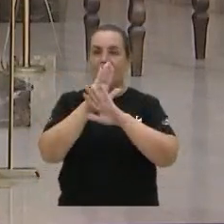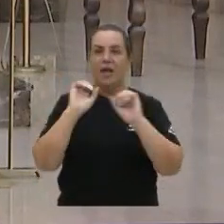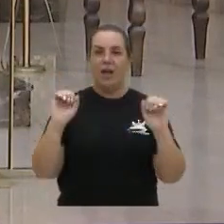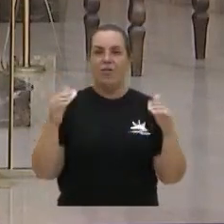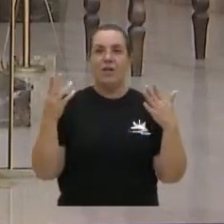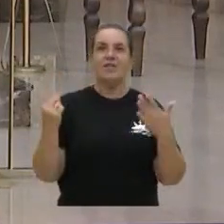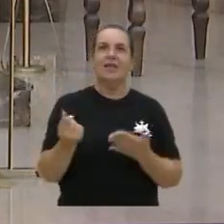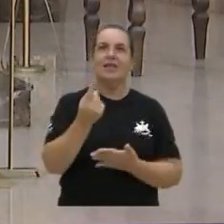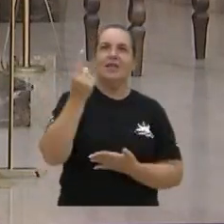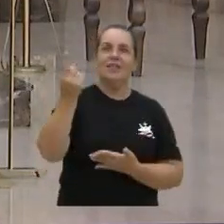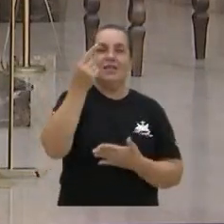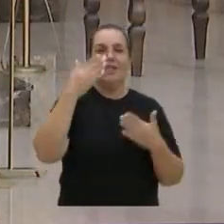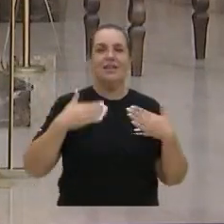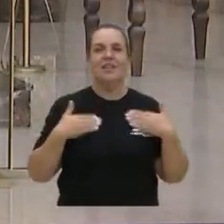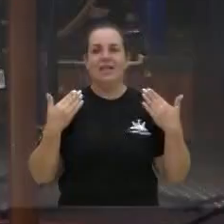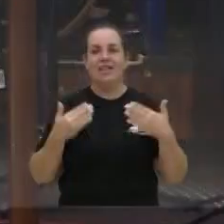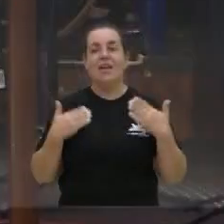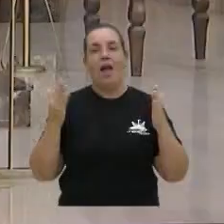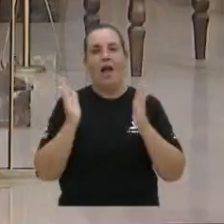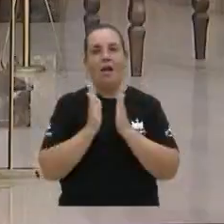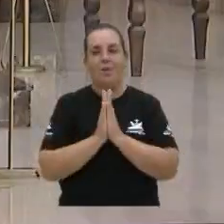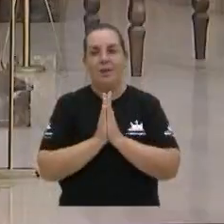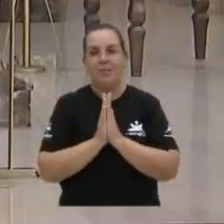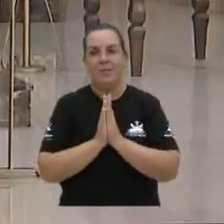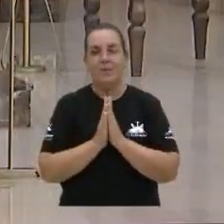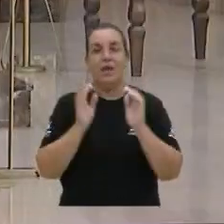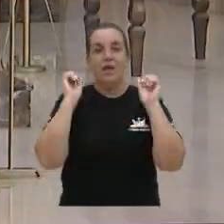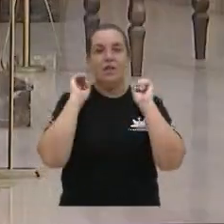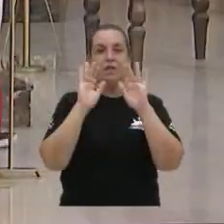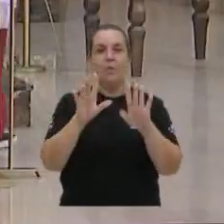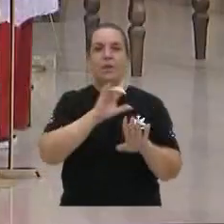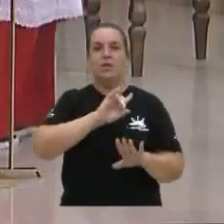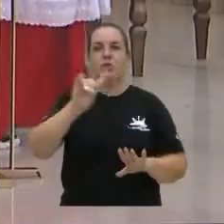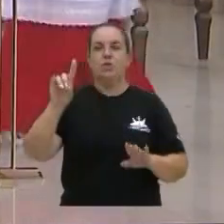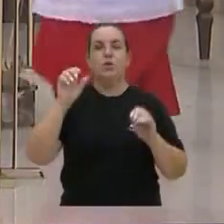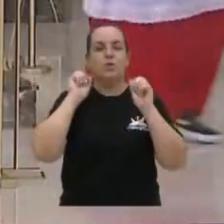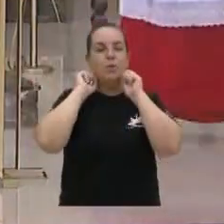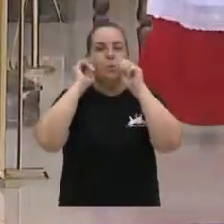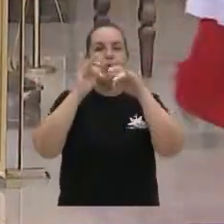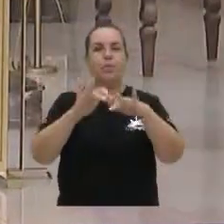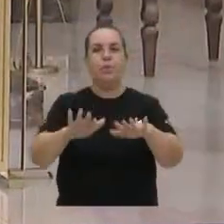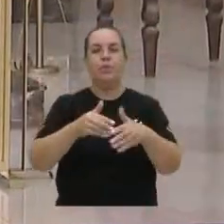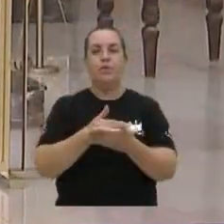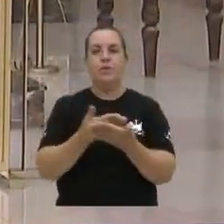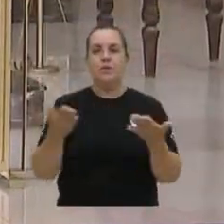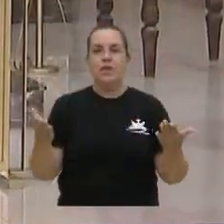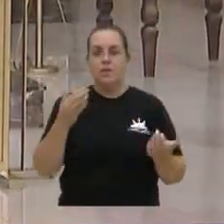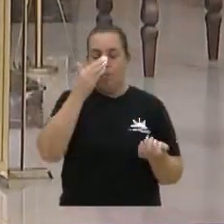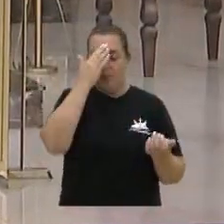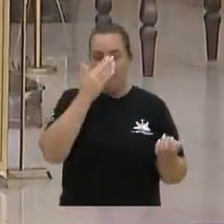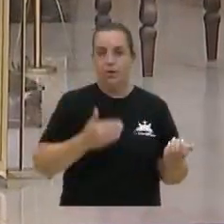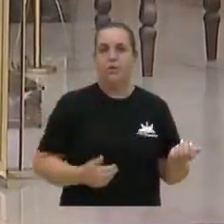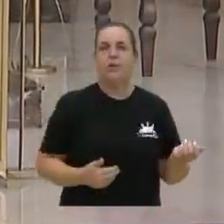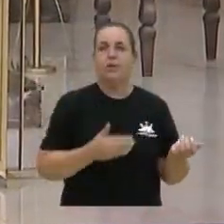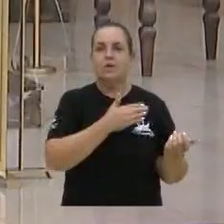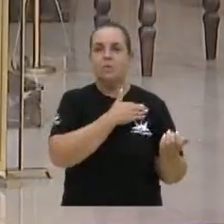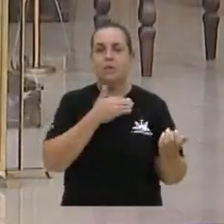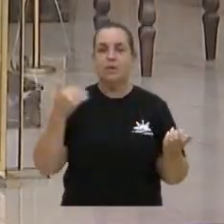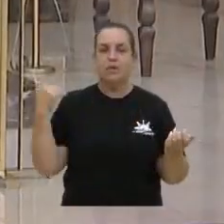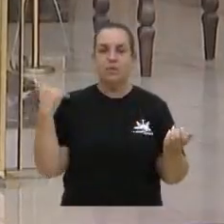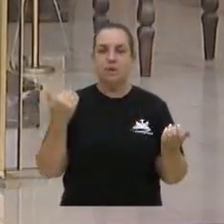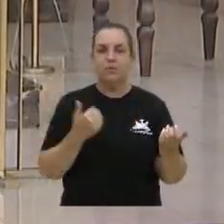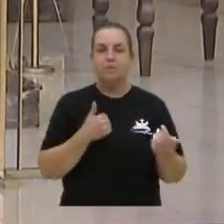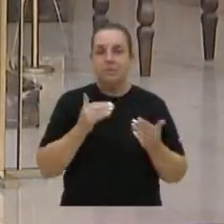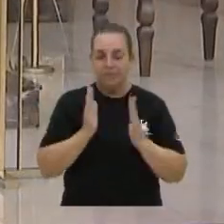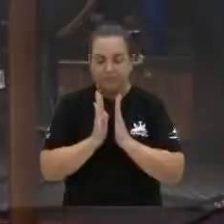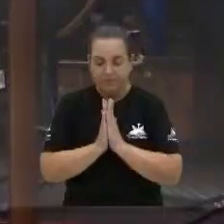das eternas alegrias. Amém. Que a bênção de Deus recaia sobre todos, o Pai, Filho e